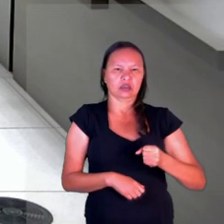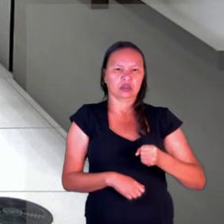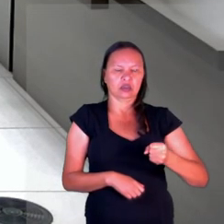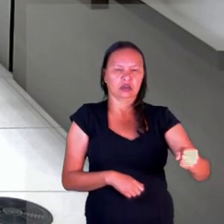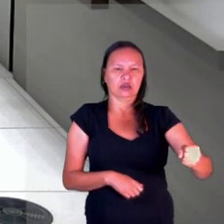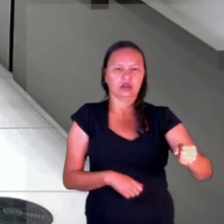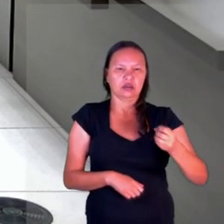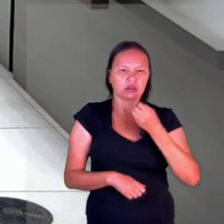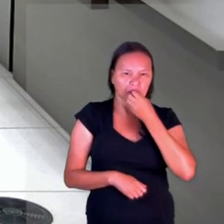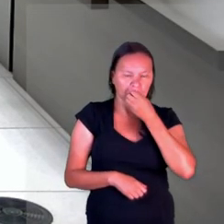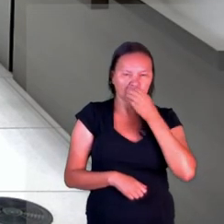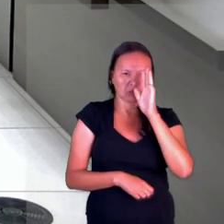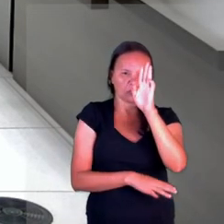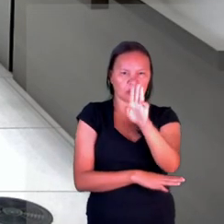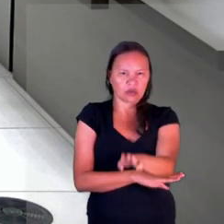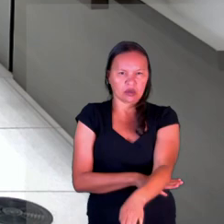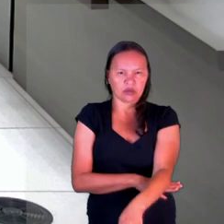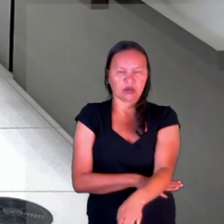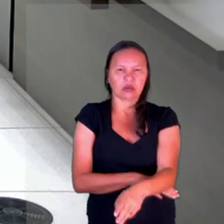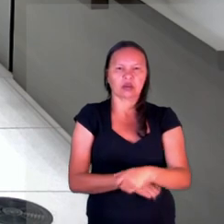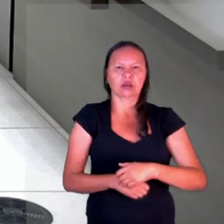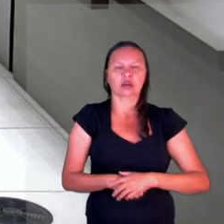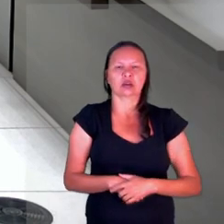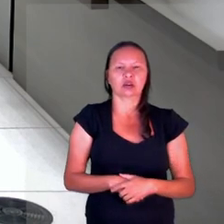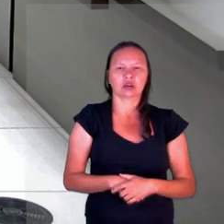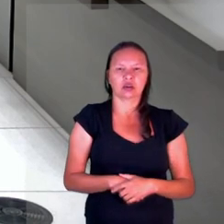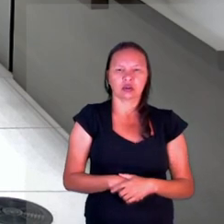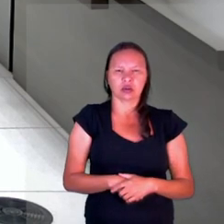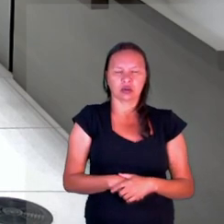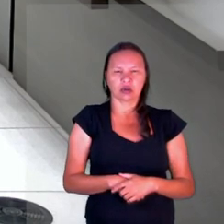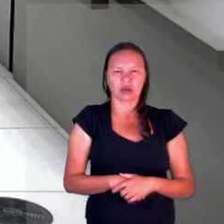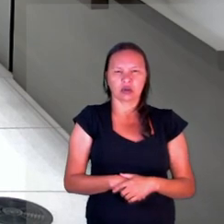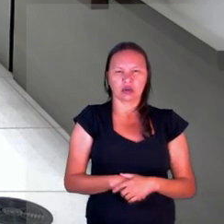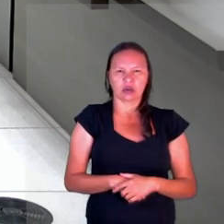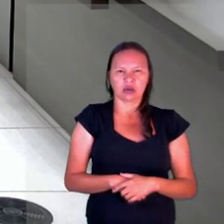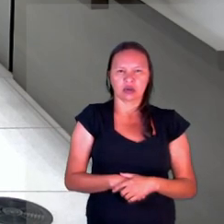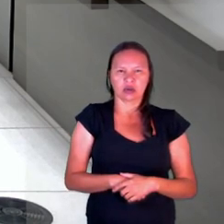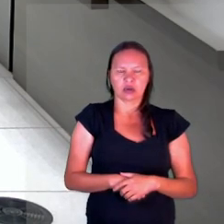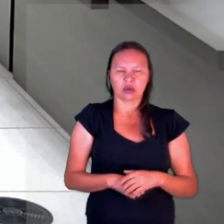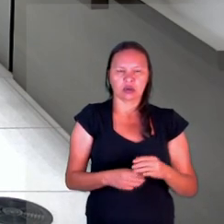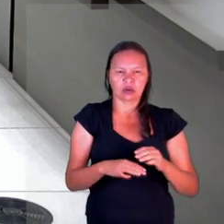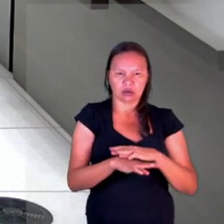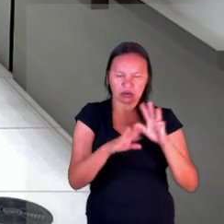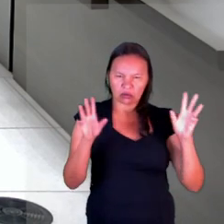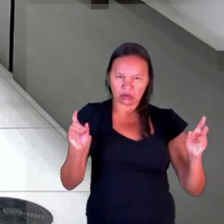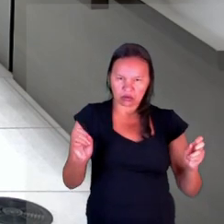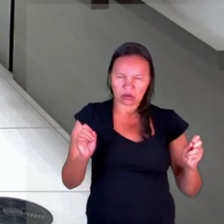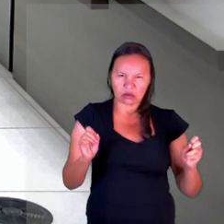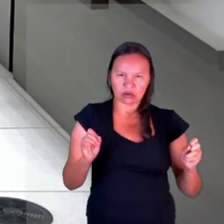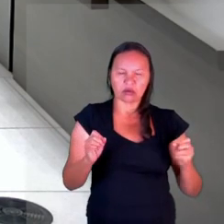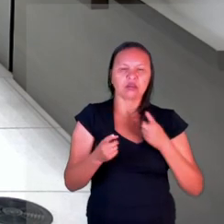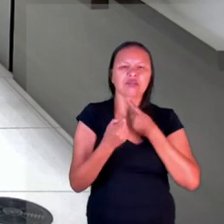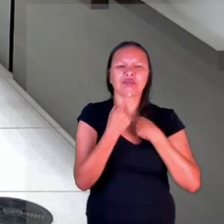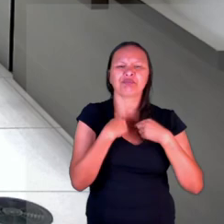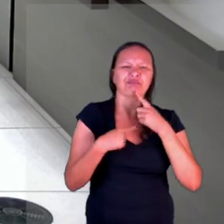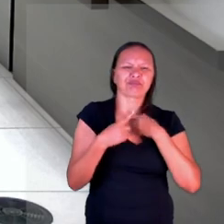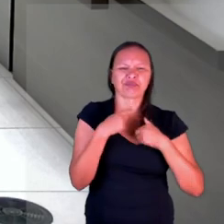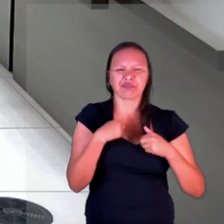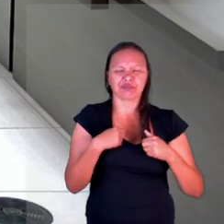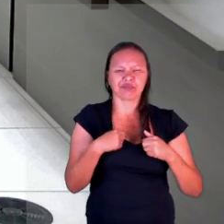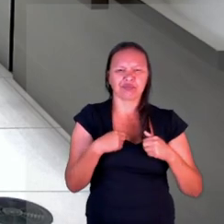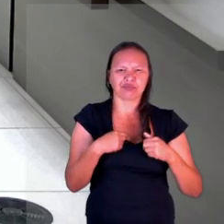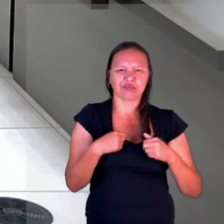desculp desculpe Querida apesar da regra Clara no sentido de que